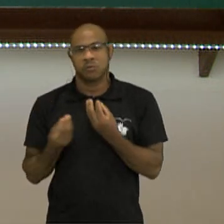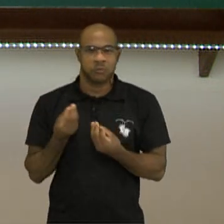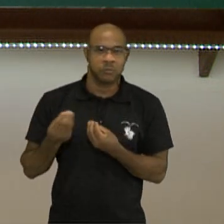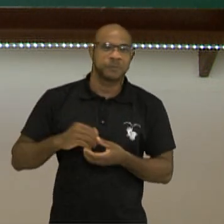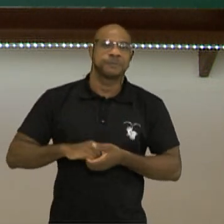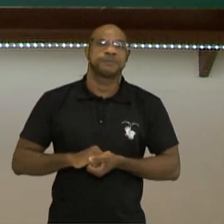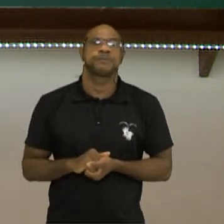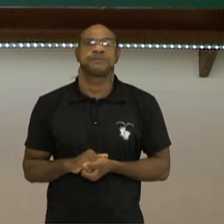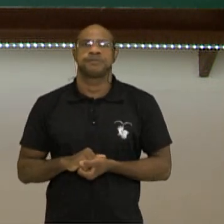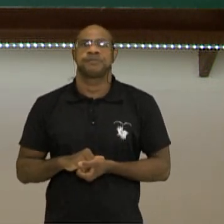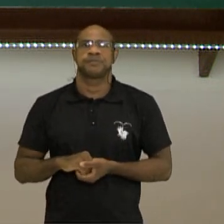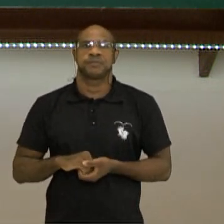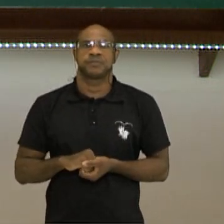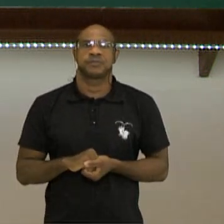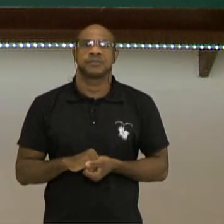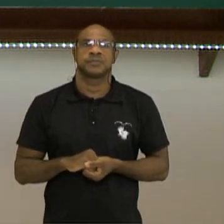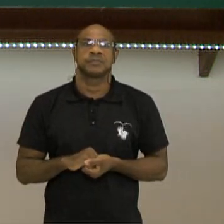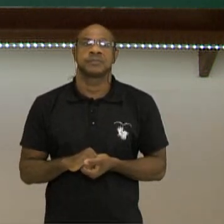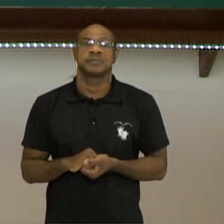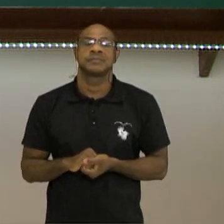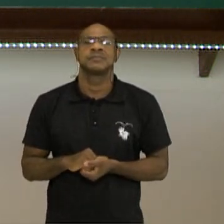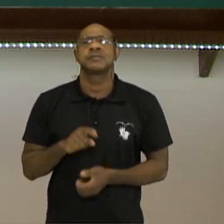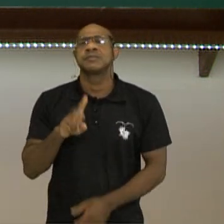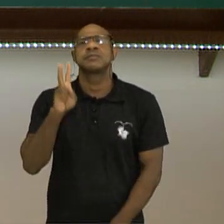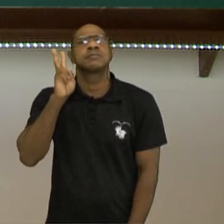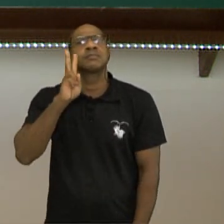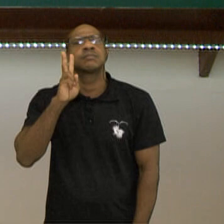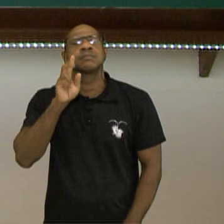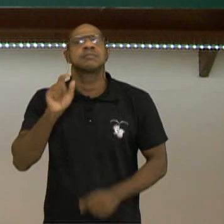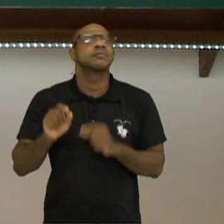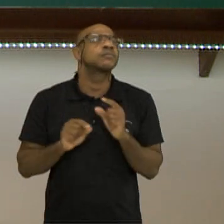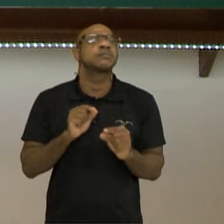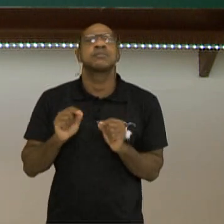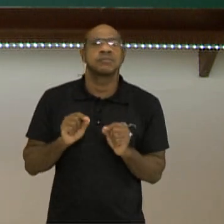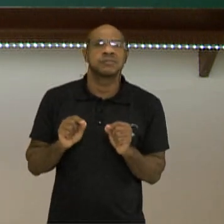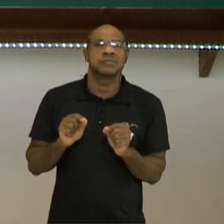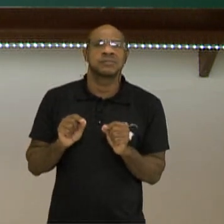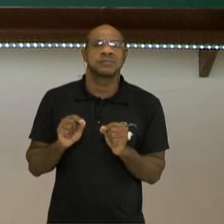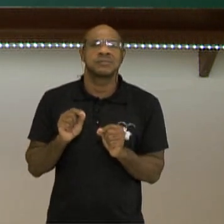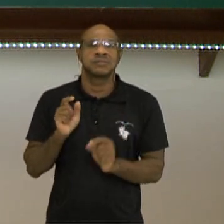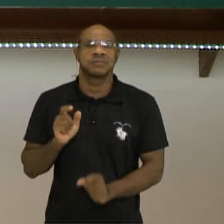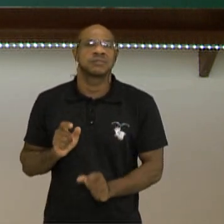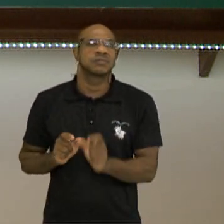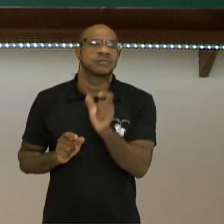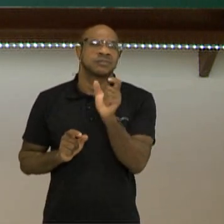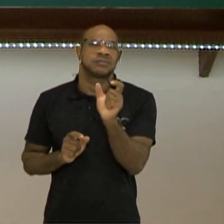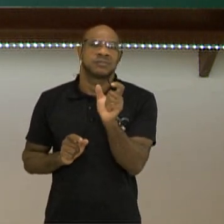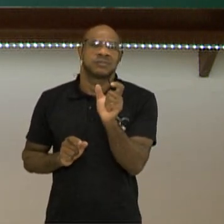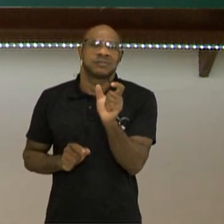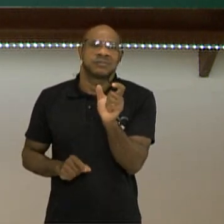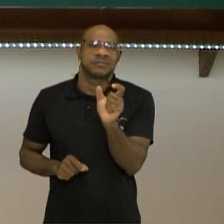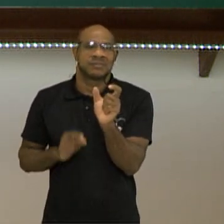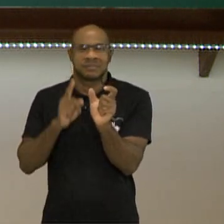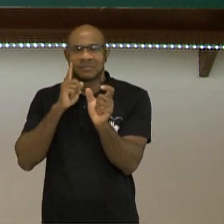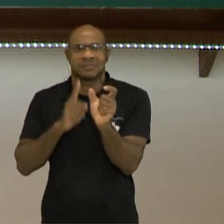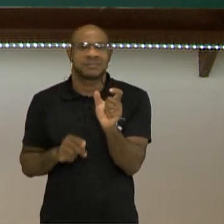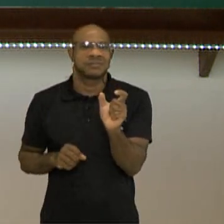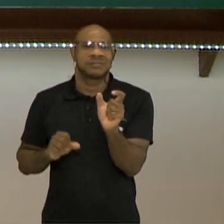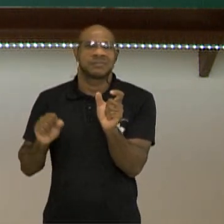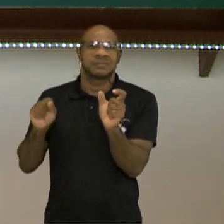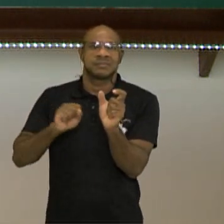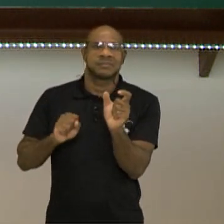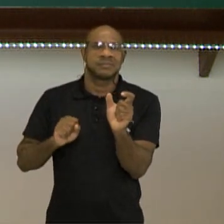Shall we read a comic strip? Você se lembra o que é comic strip? Esse gênero textual é tão usado na língua